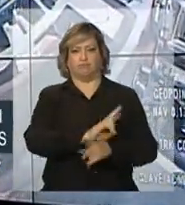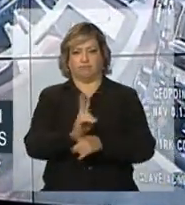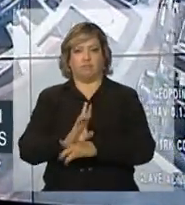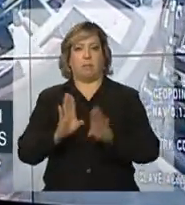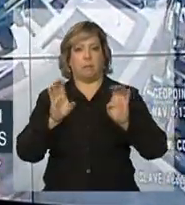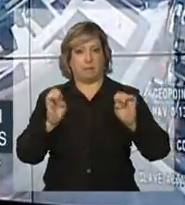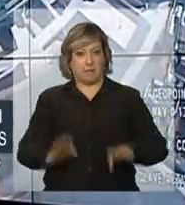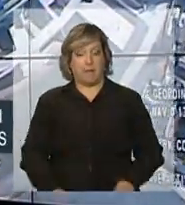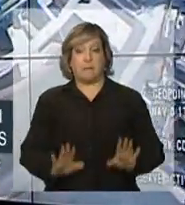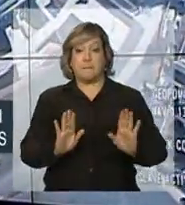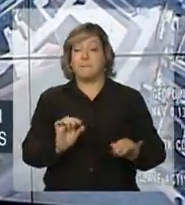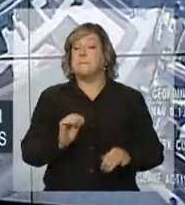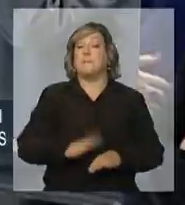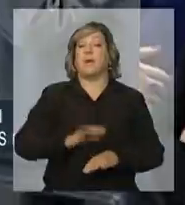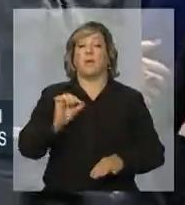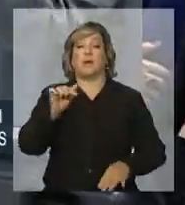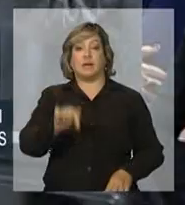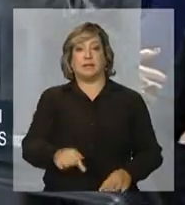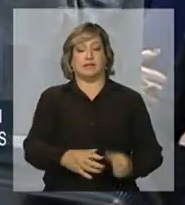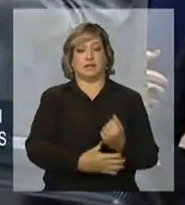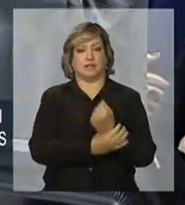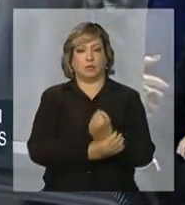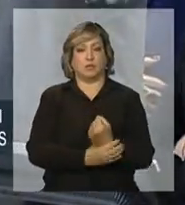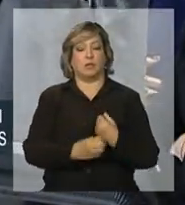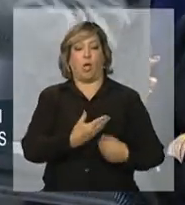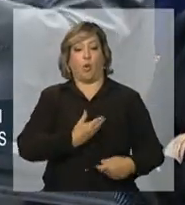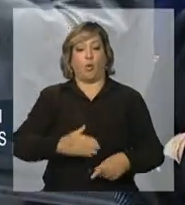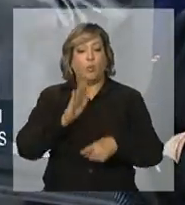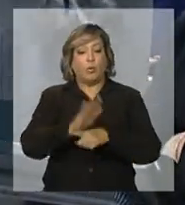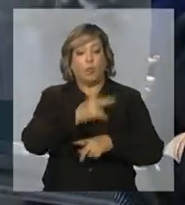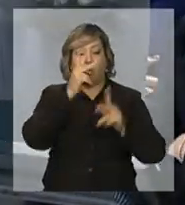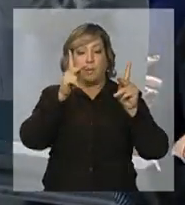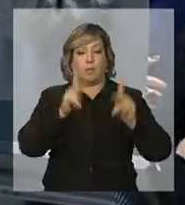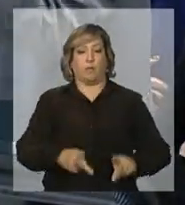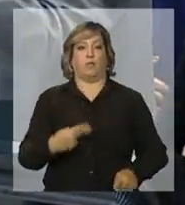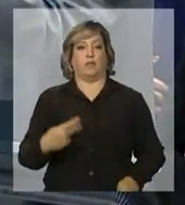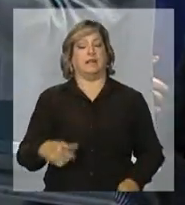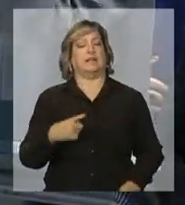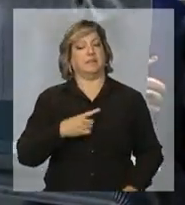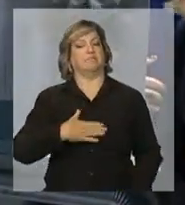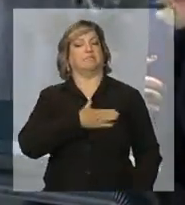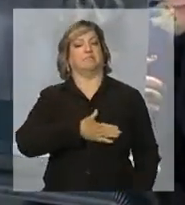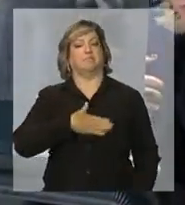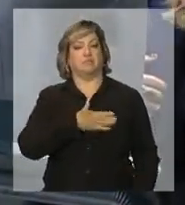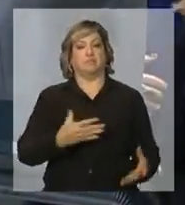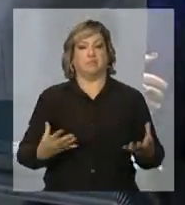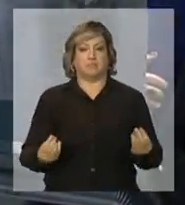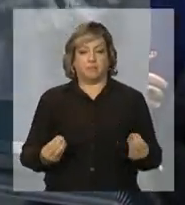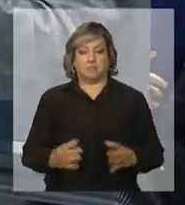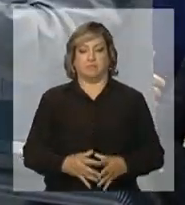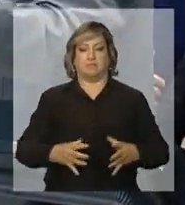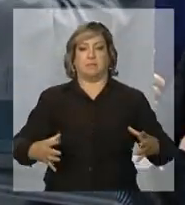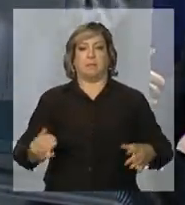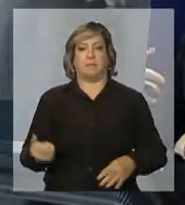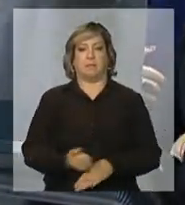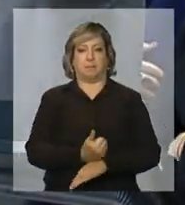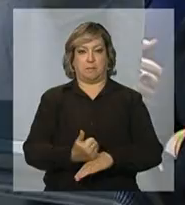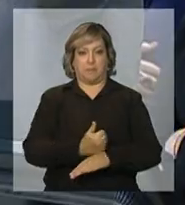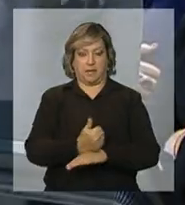grandes eventos. Mas, mais que isso, a segurança pública do Brasil sai engrandecida a partir dessas duas